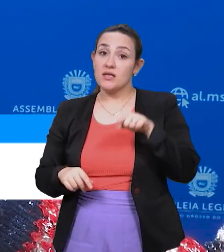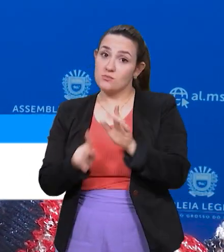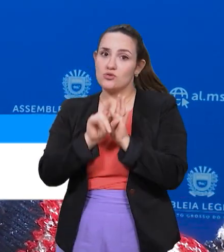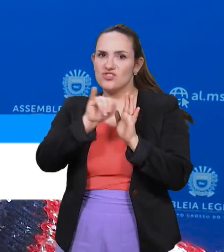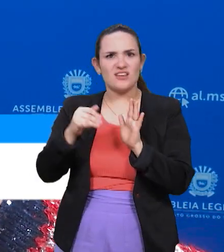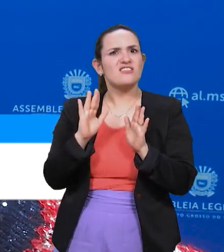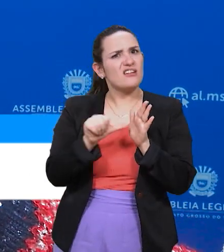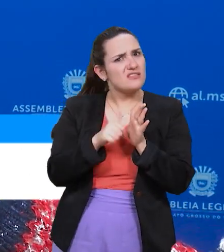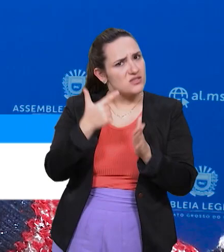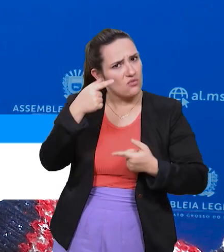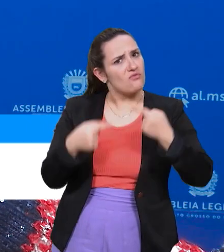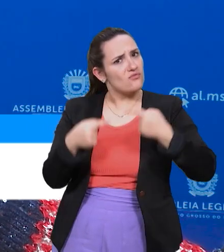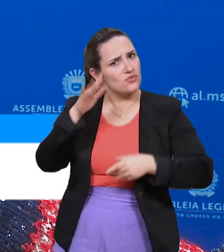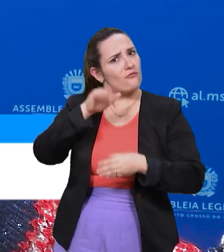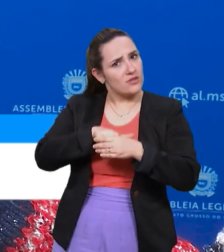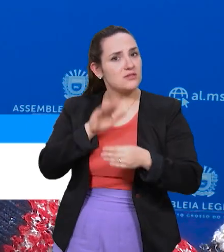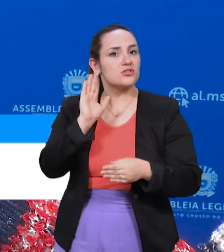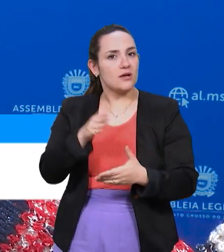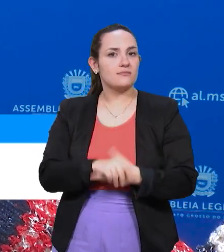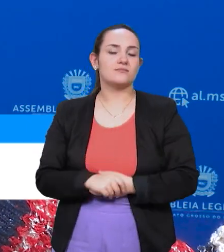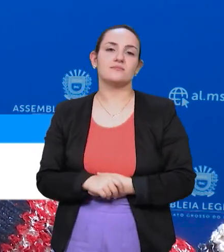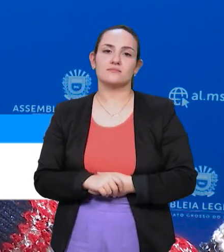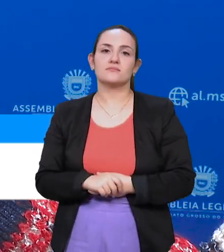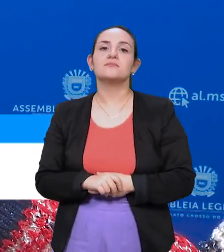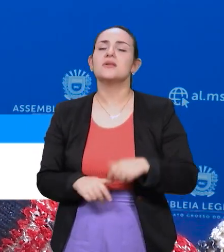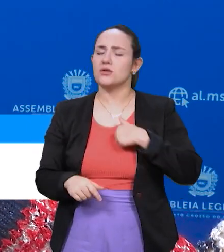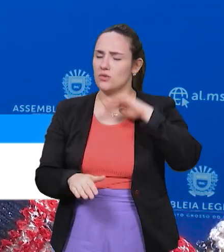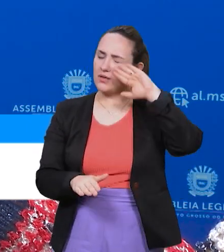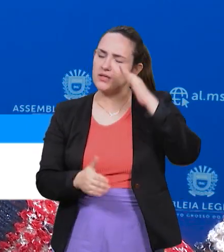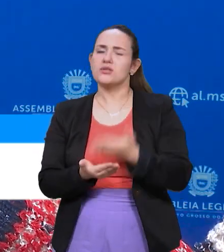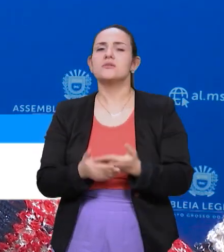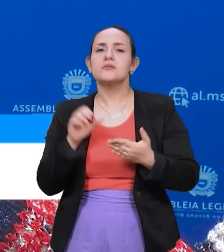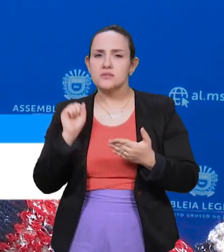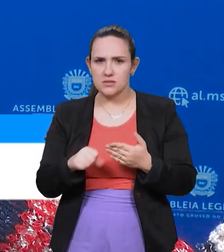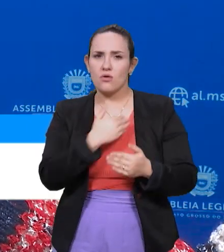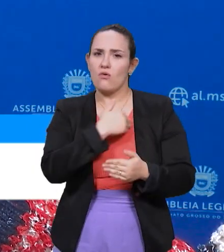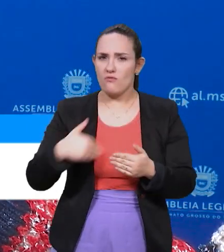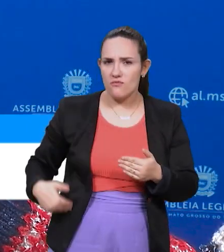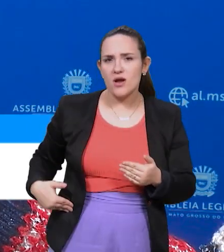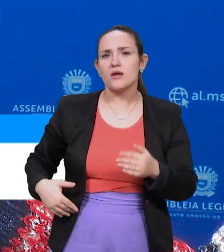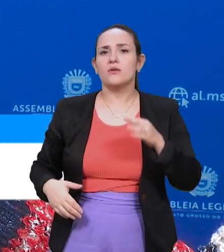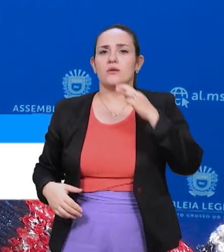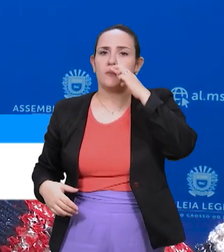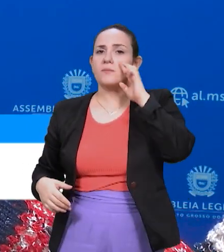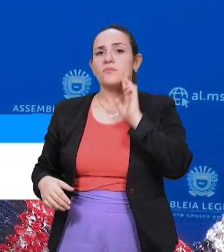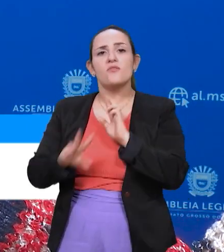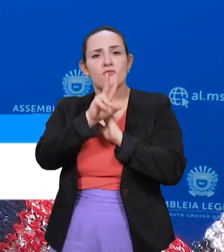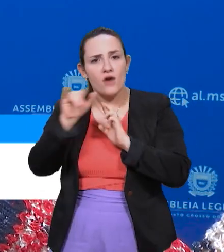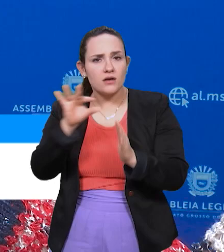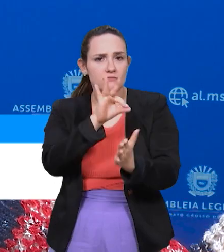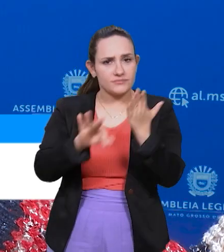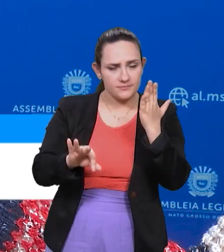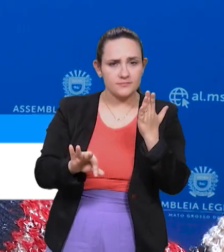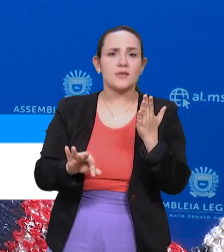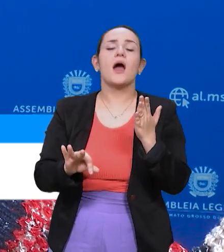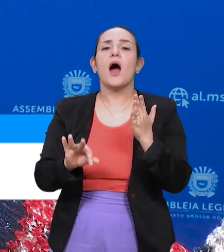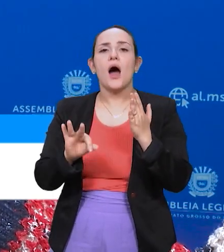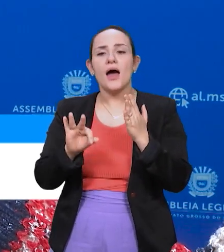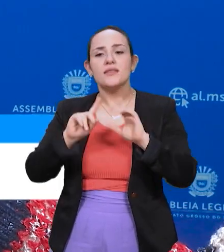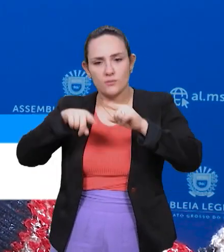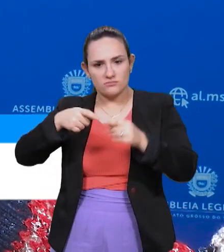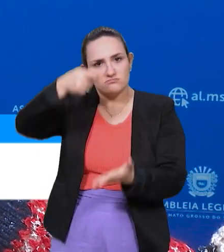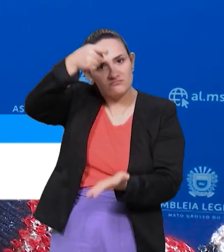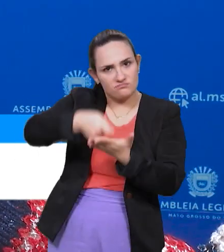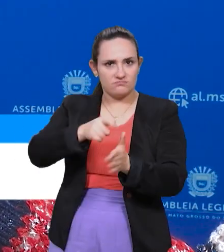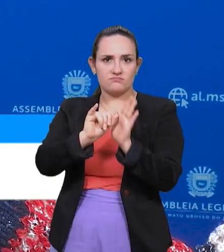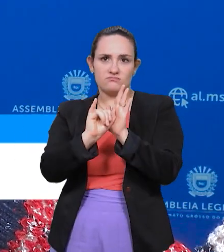país. E esse projeto já está na segunda votação, né? E eu creio na sensibilidade do governador Eduardo Riedel de